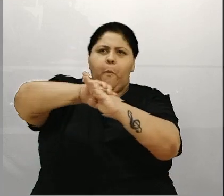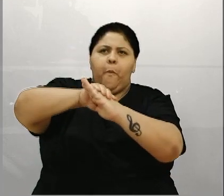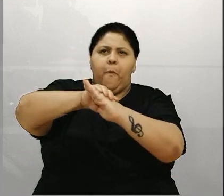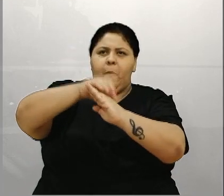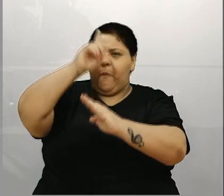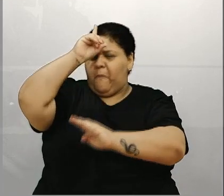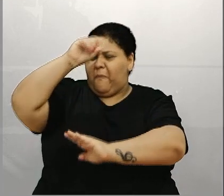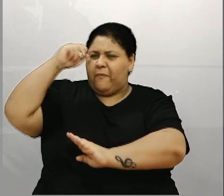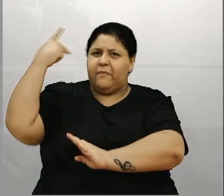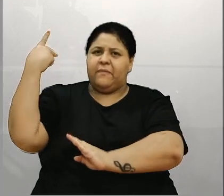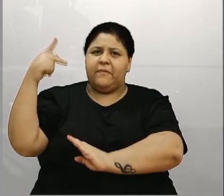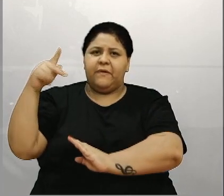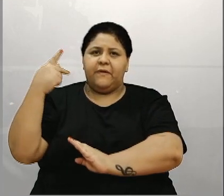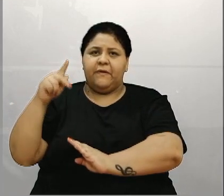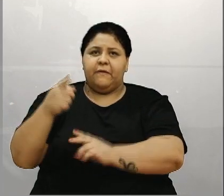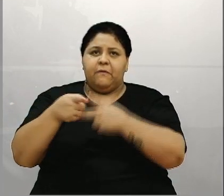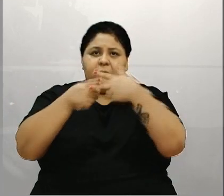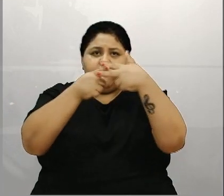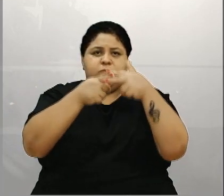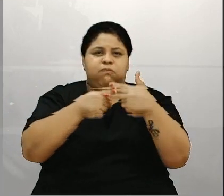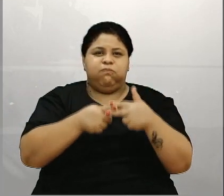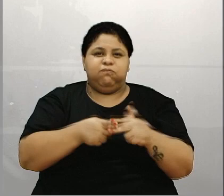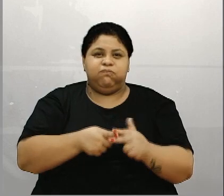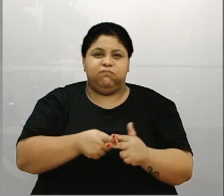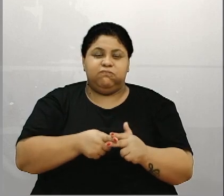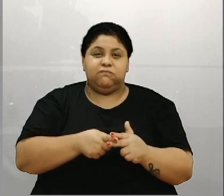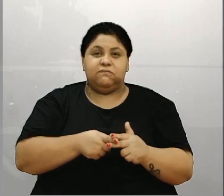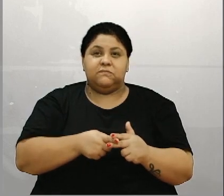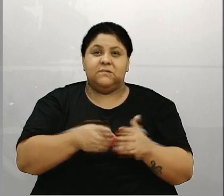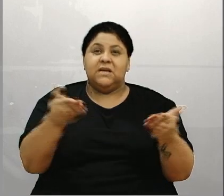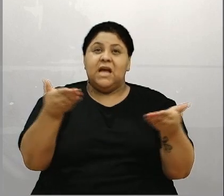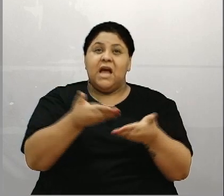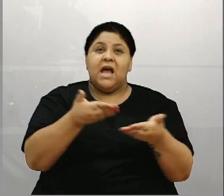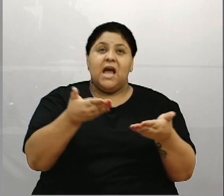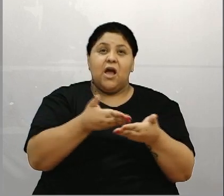Pompeia, o telhado, só manutenções em 110 anos. E agora, então,